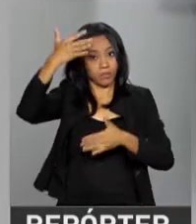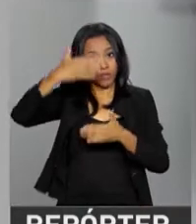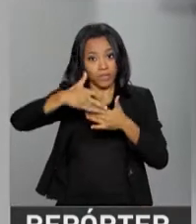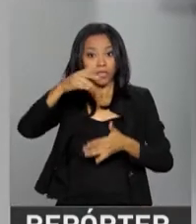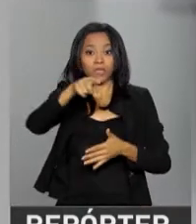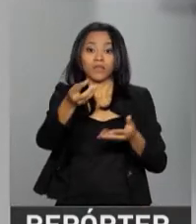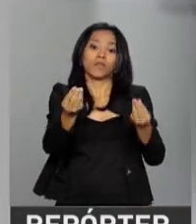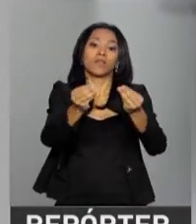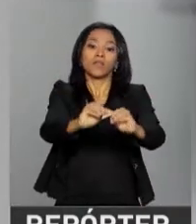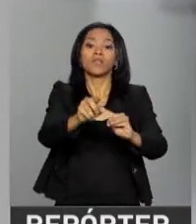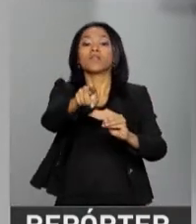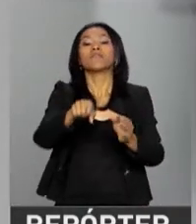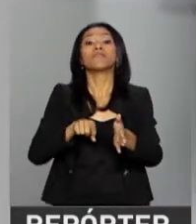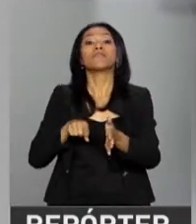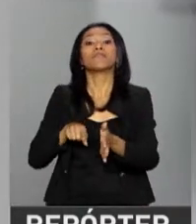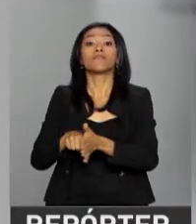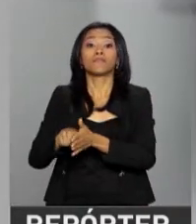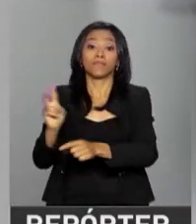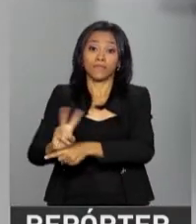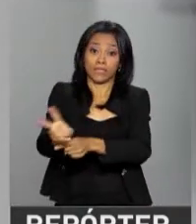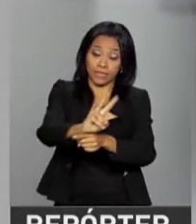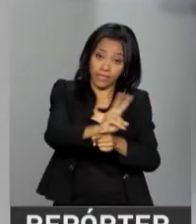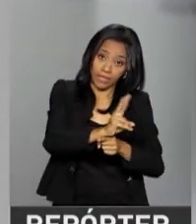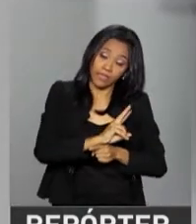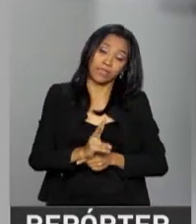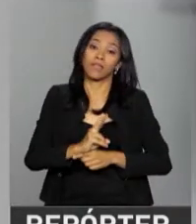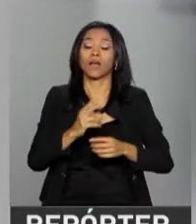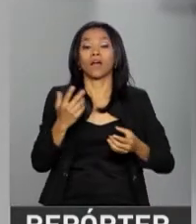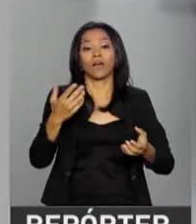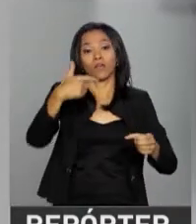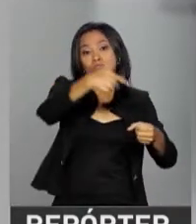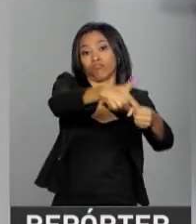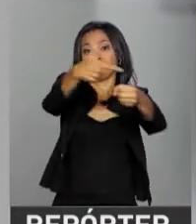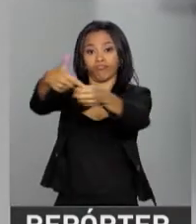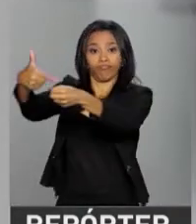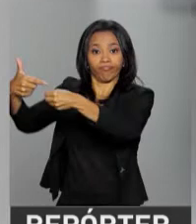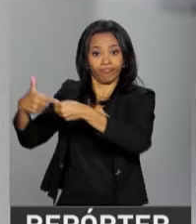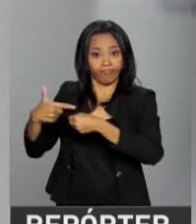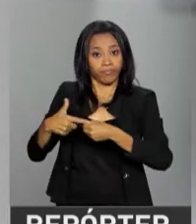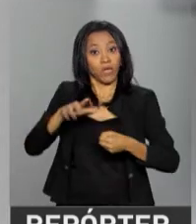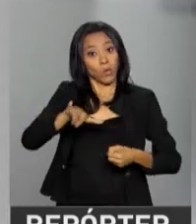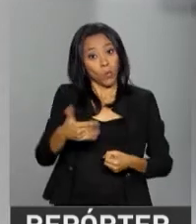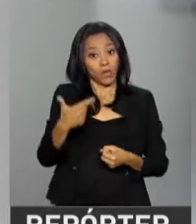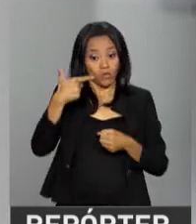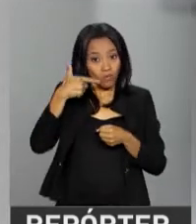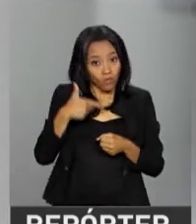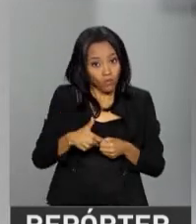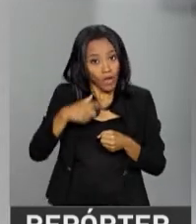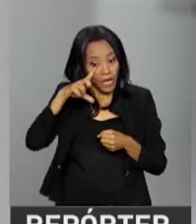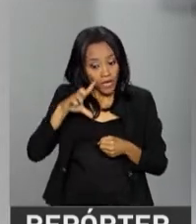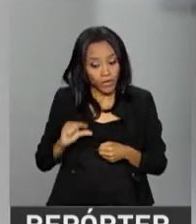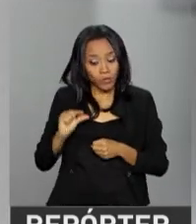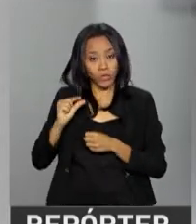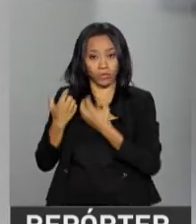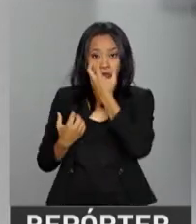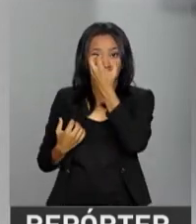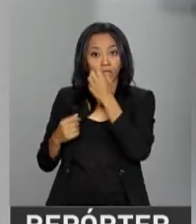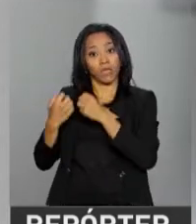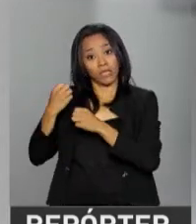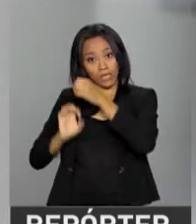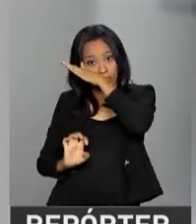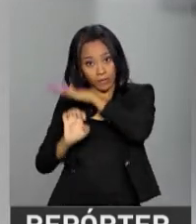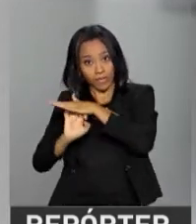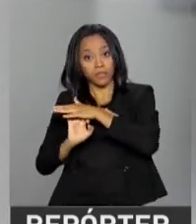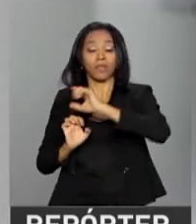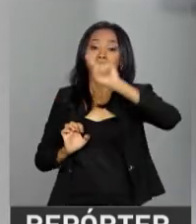de fiscalizar a atuação dos postos de combustíveis para temer os preços quando reduzidos tente chegar ao consumidor e por